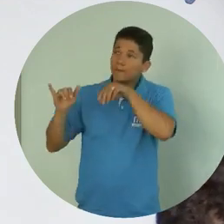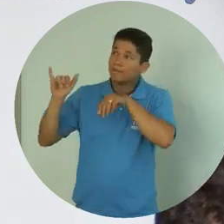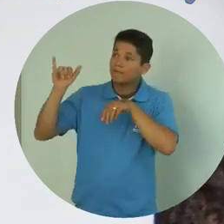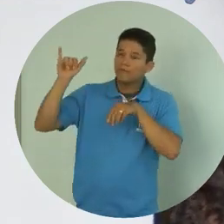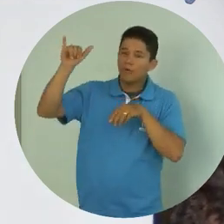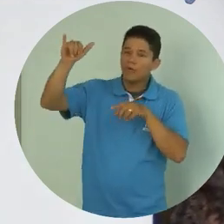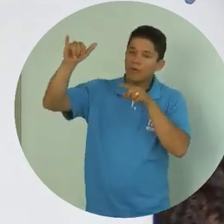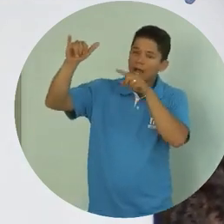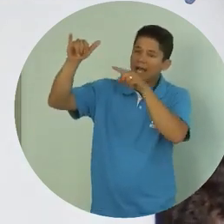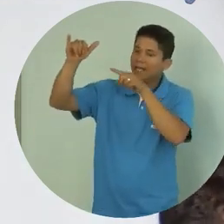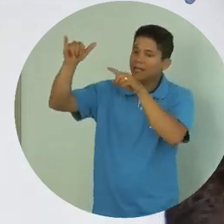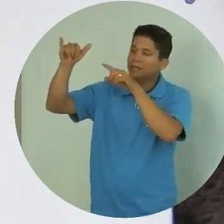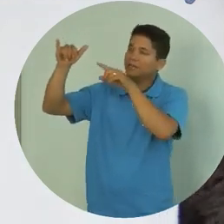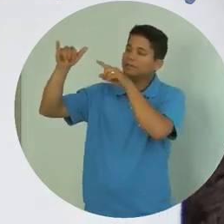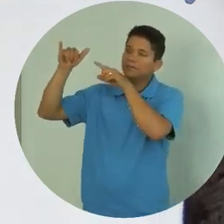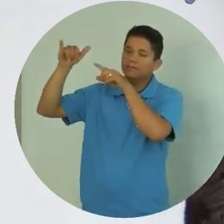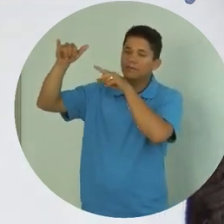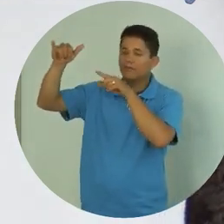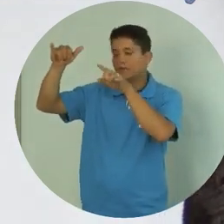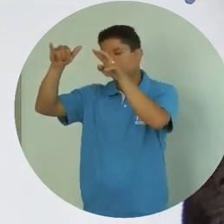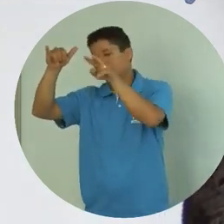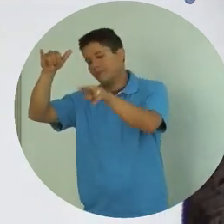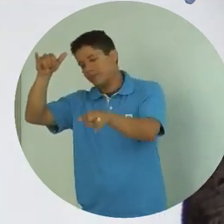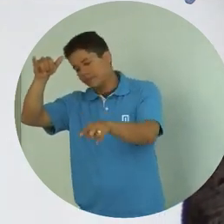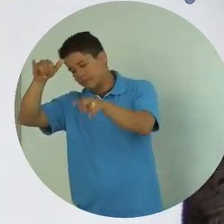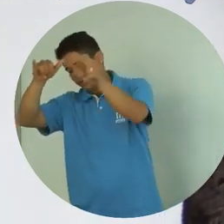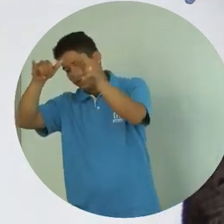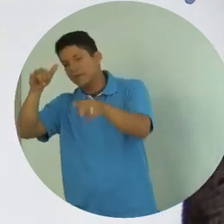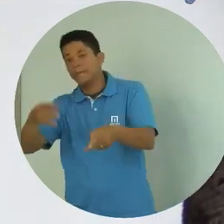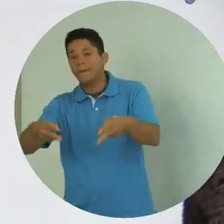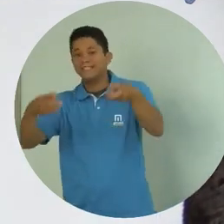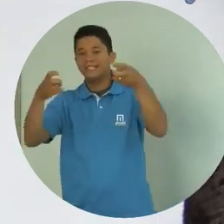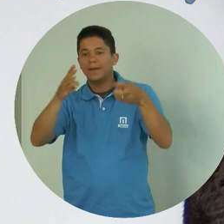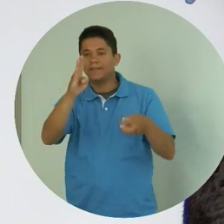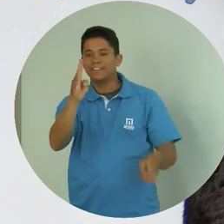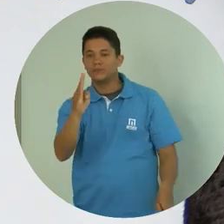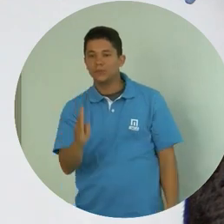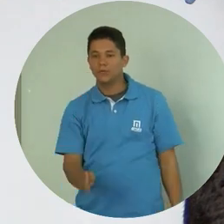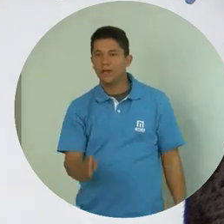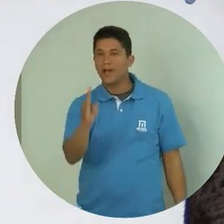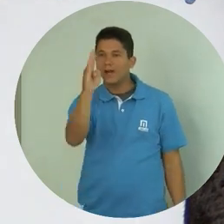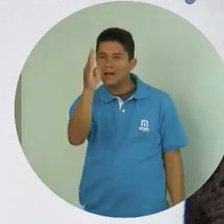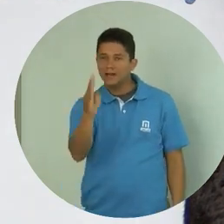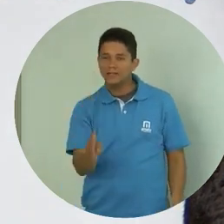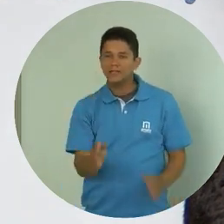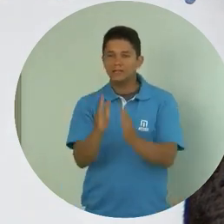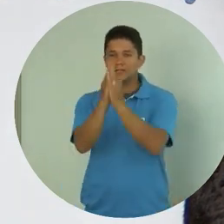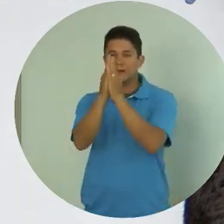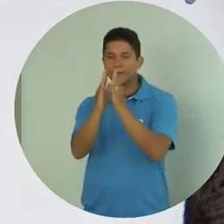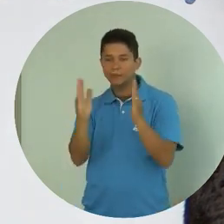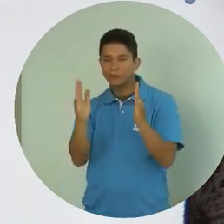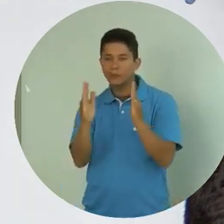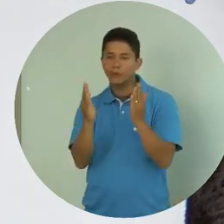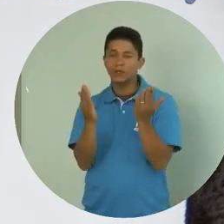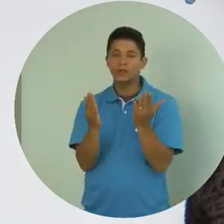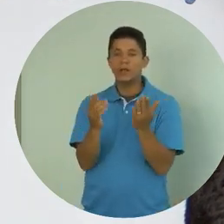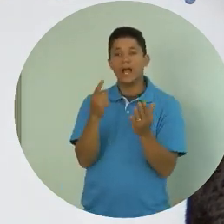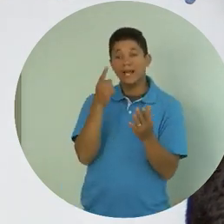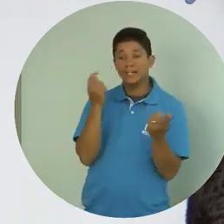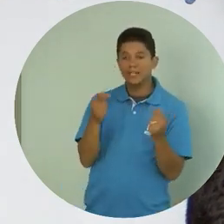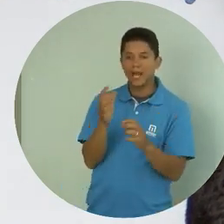uma fissura. Dependendo, ela consegue te dar a abertura dessa fissura. Isso para